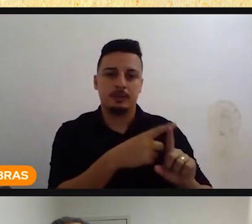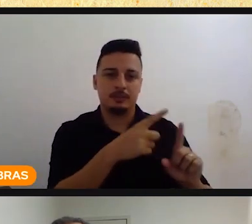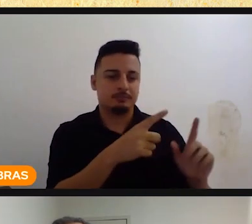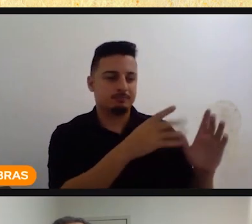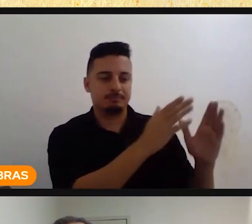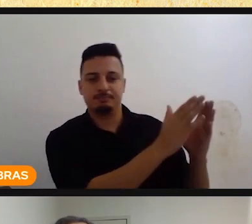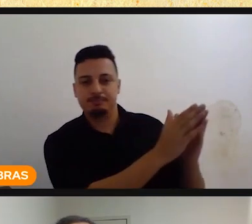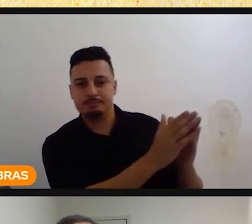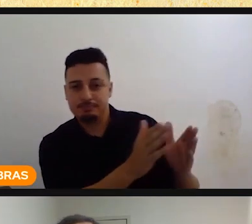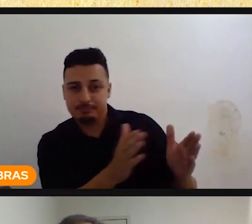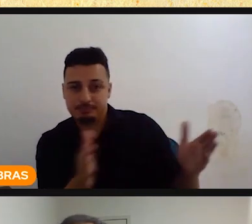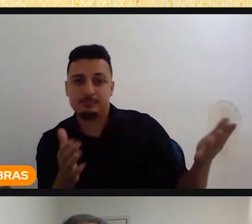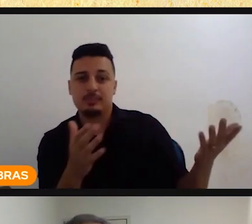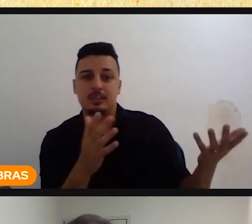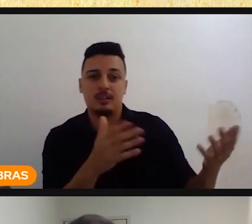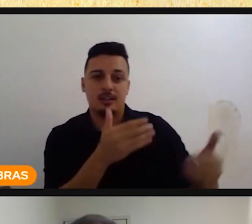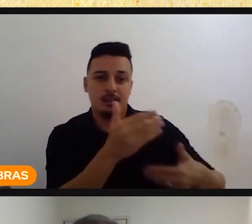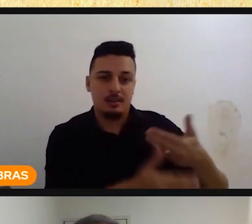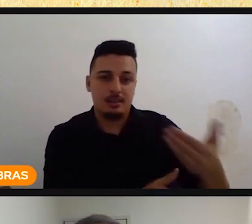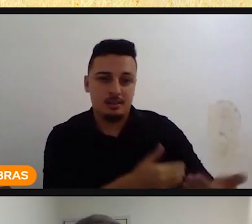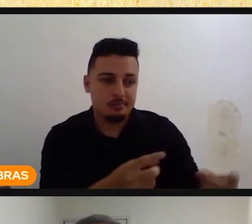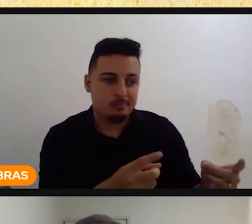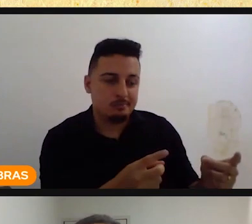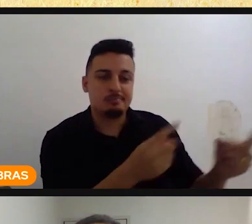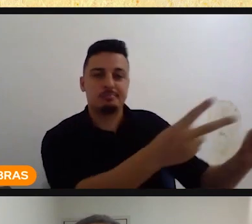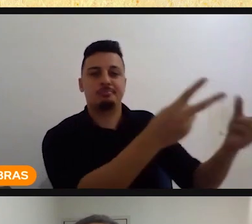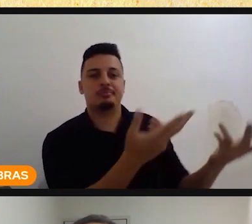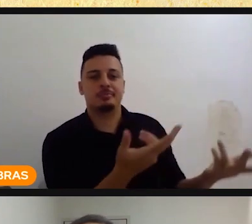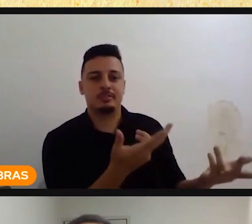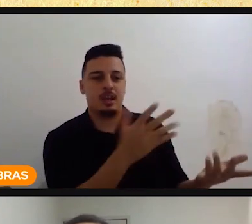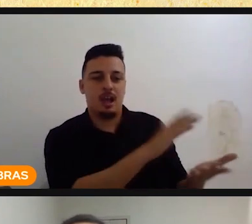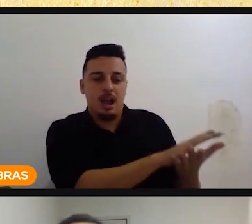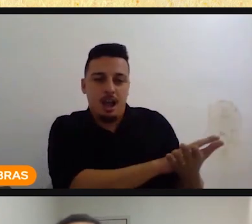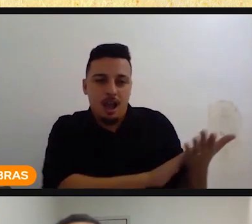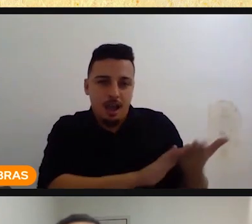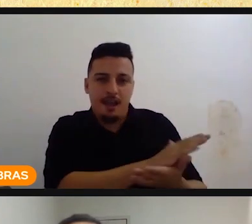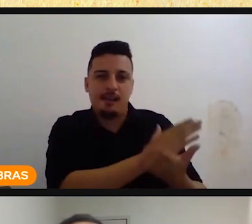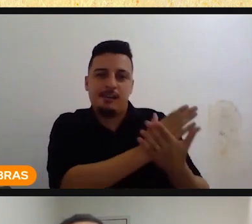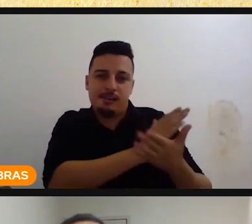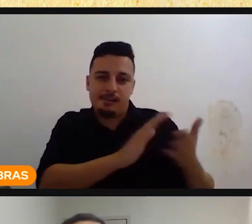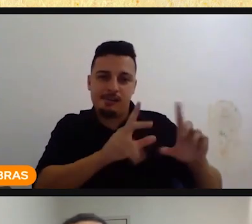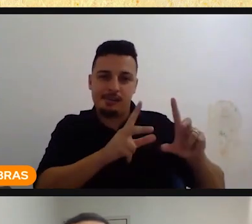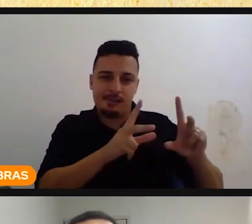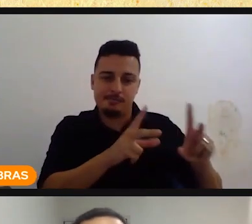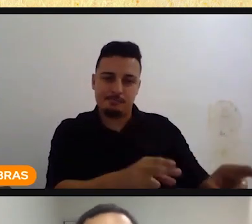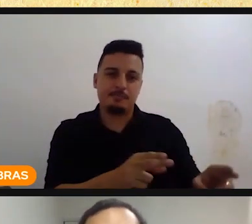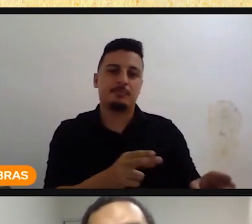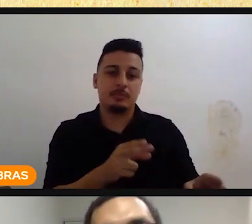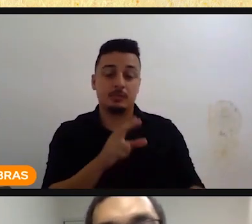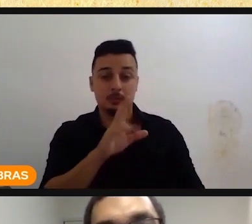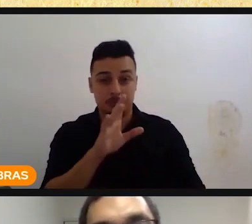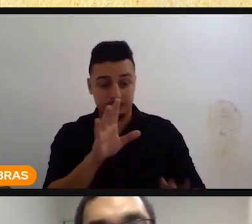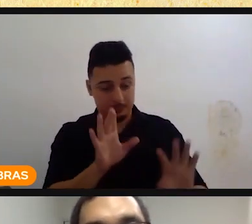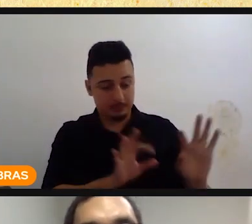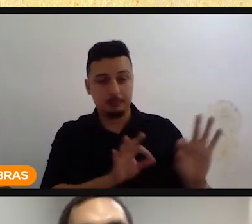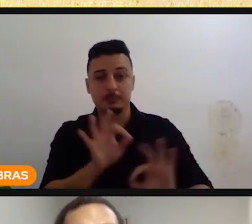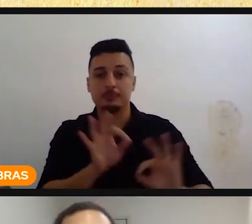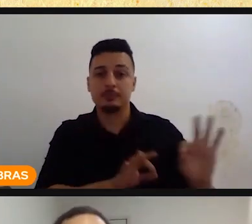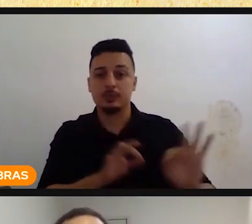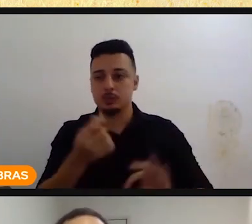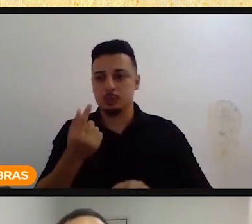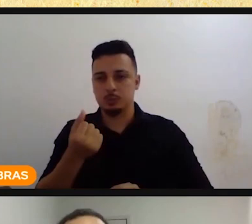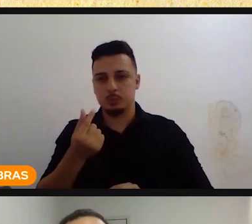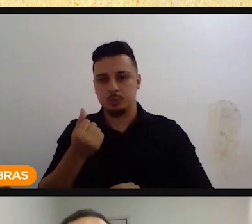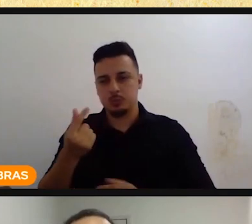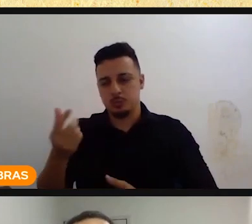e, enfim, hoje temos aí até a Ancine paralisada, né? Mas graças a essa composição financeira, que foi esse arranjo que a gente